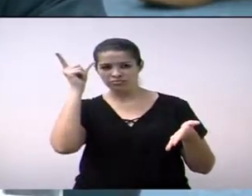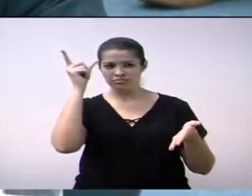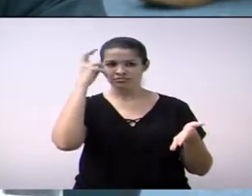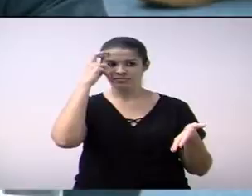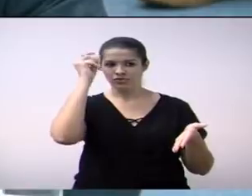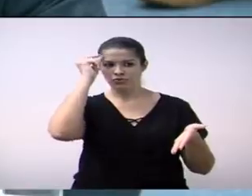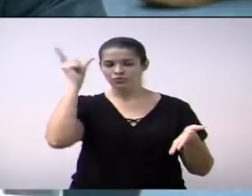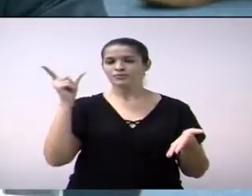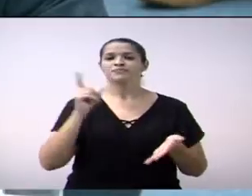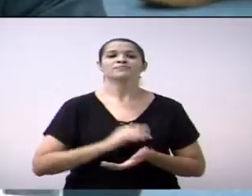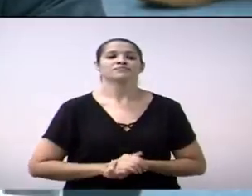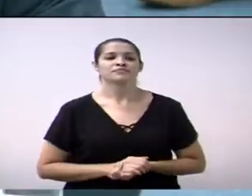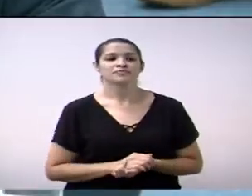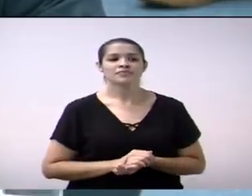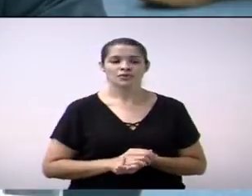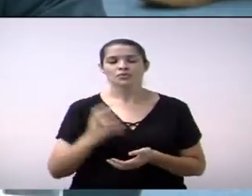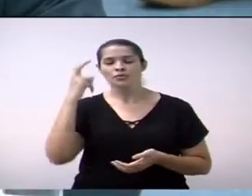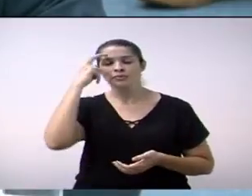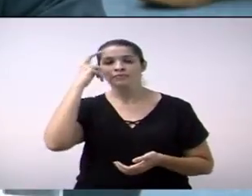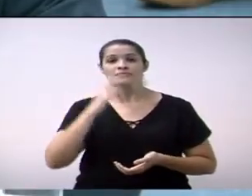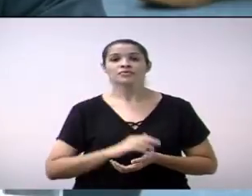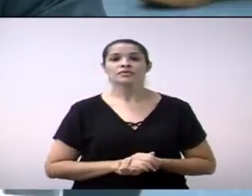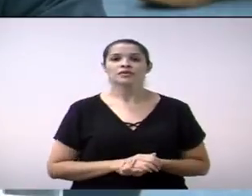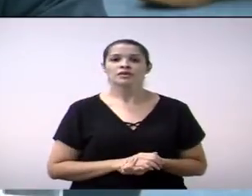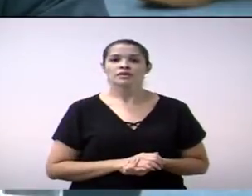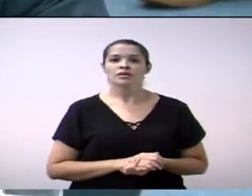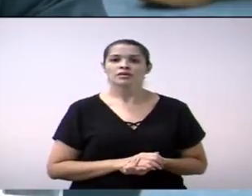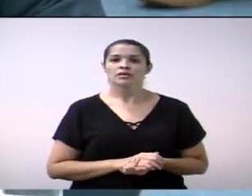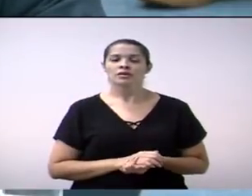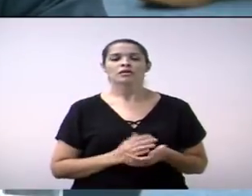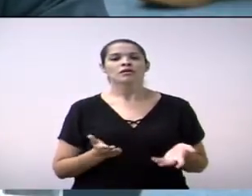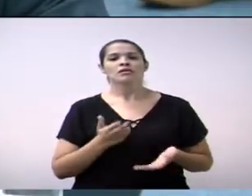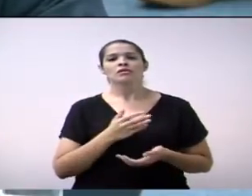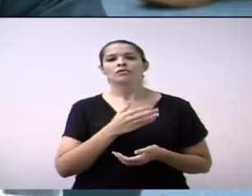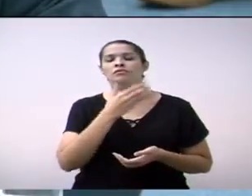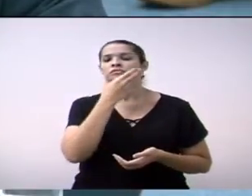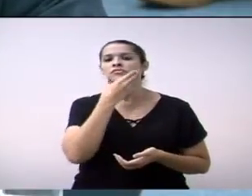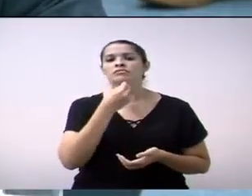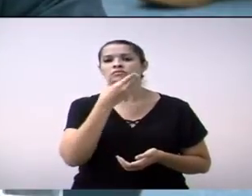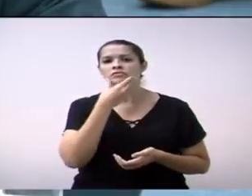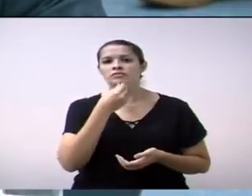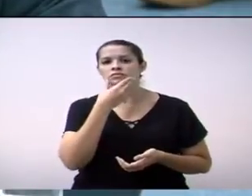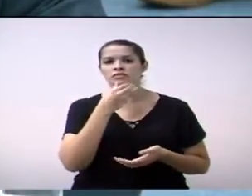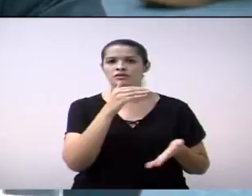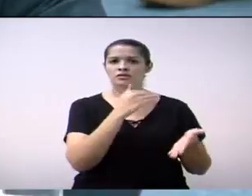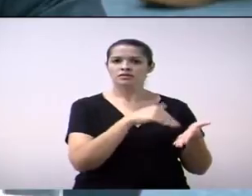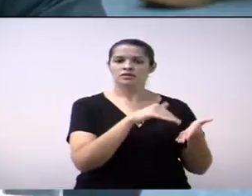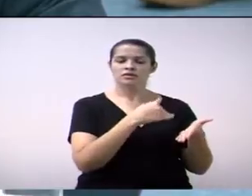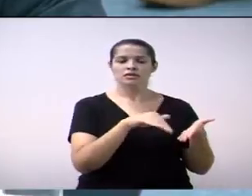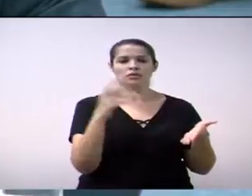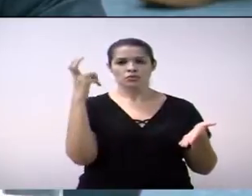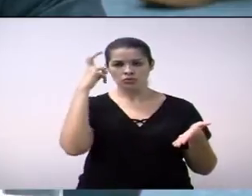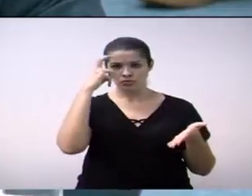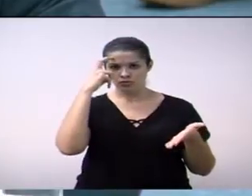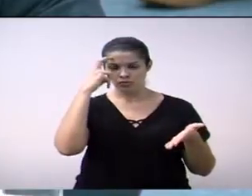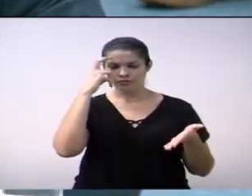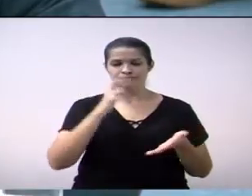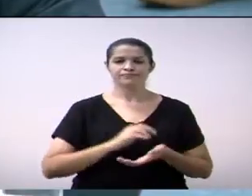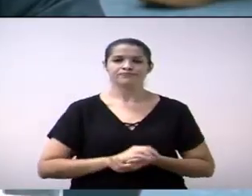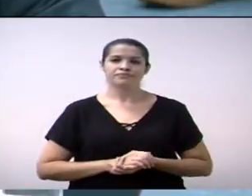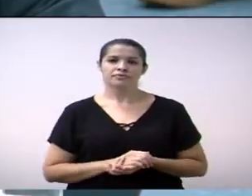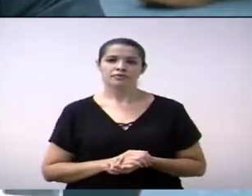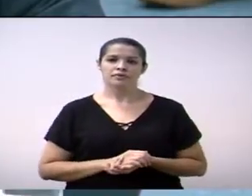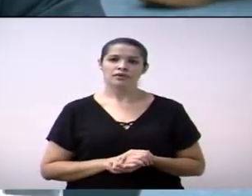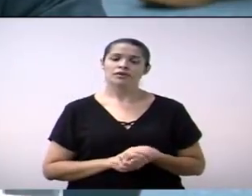ser nomeado dia 1º de janeiro. E, quando voltou, nem esquentou a cadeira. Fez as malas e se mandou para comentar